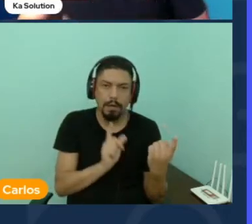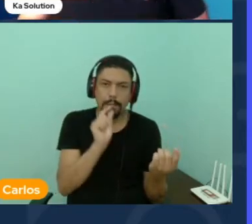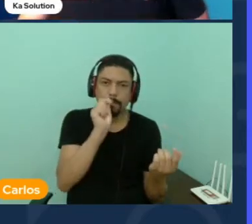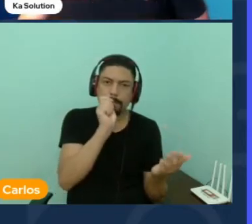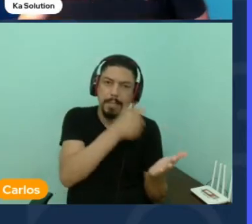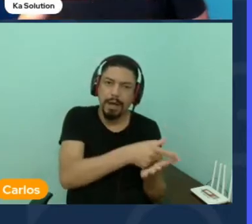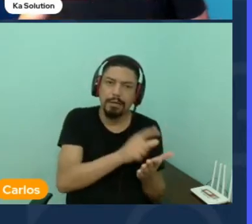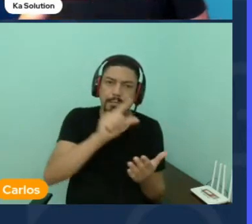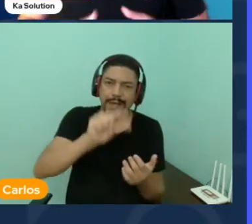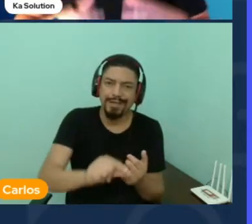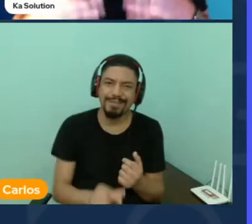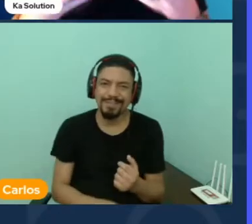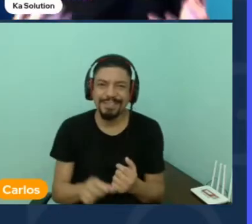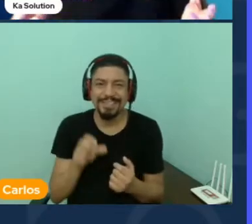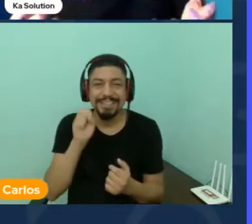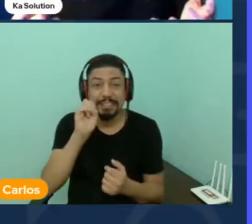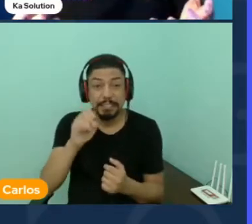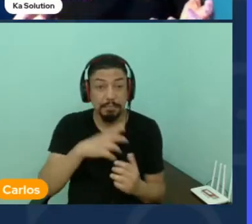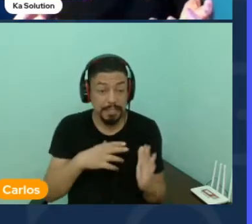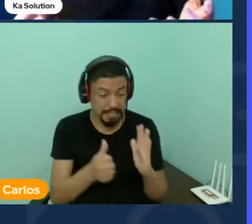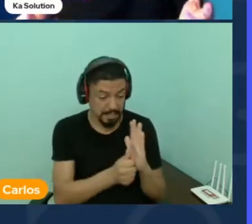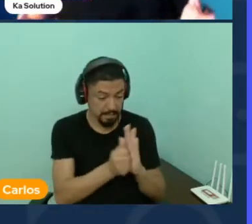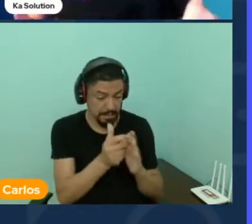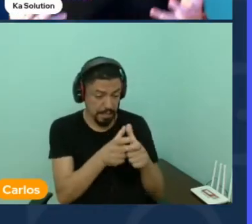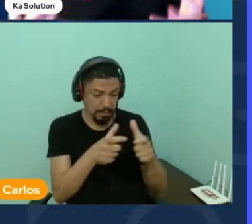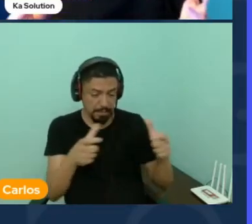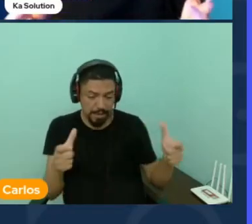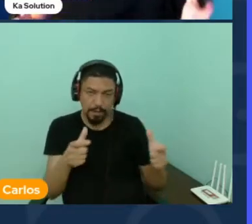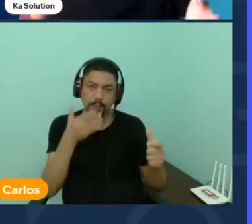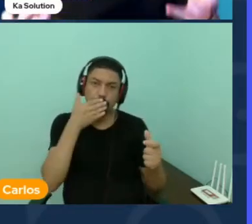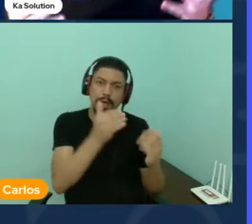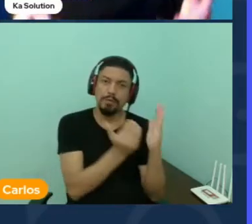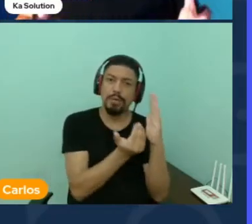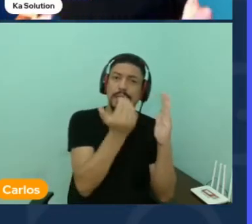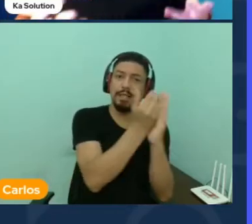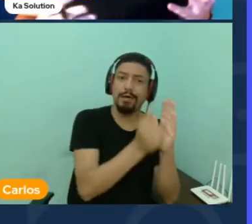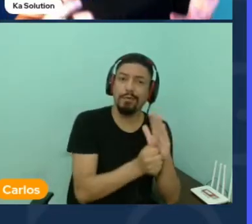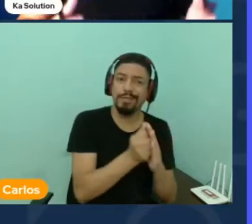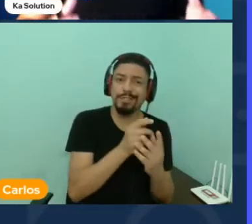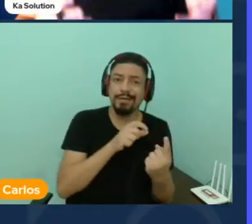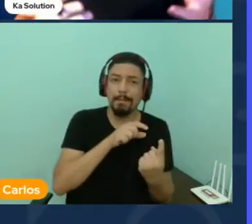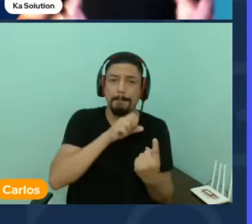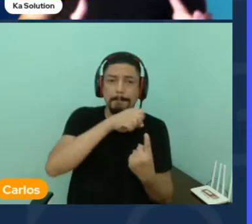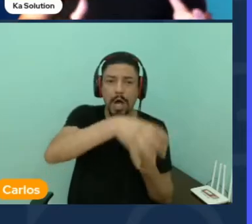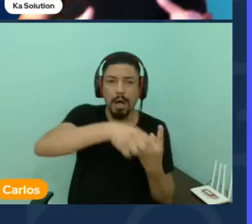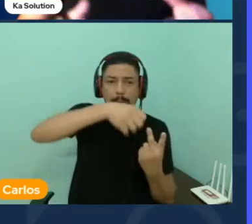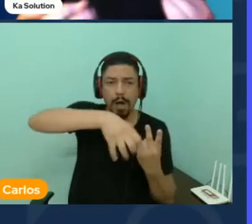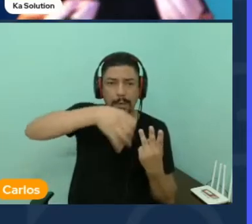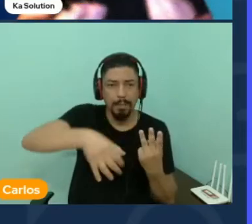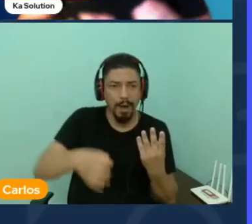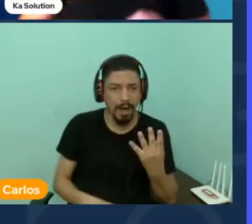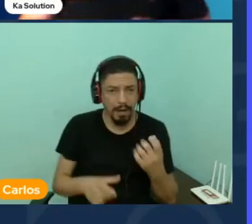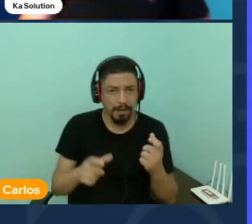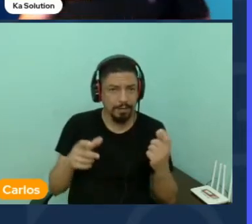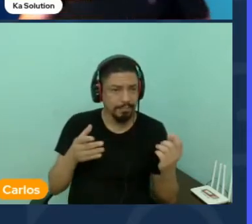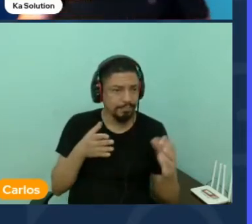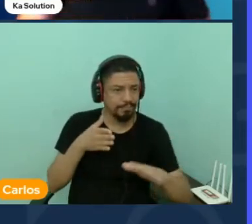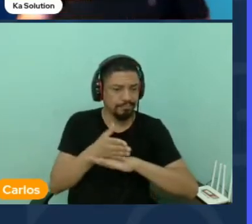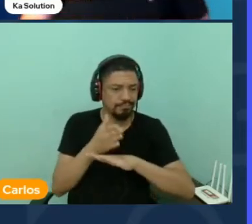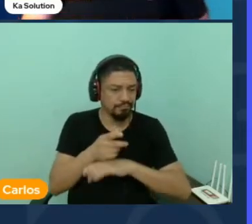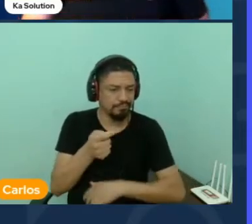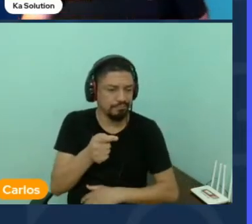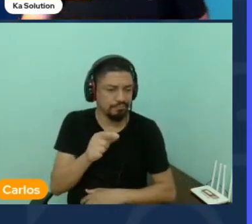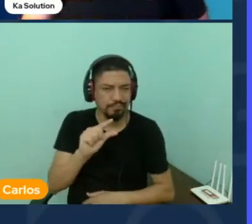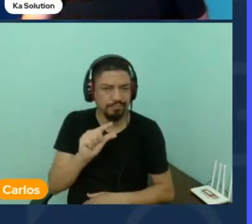o acesso à minha aplicação está alto. E quando o acesso à minha aplicação está baixo, eu vou ter